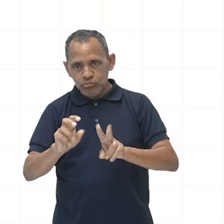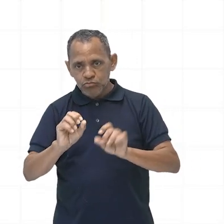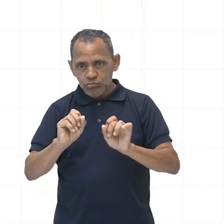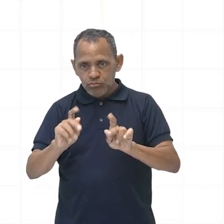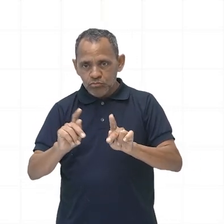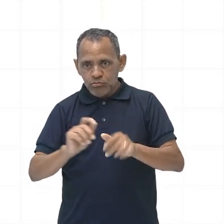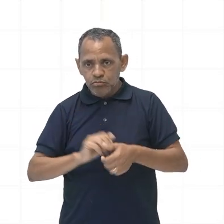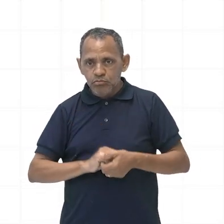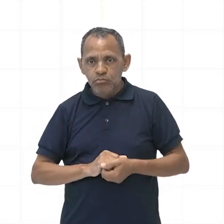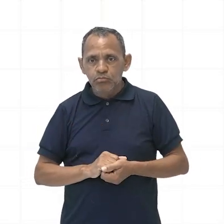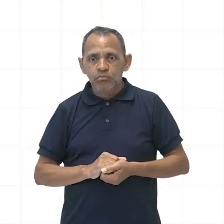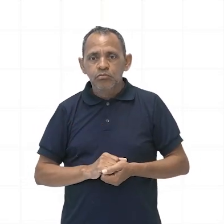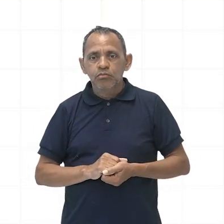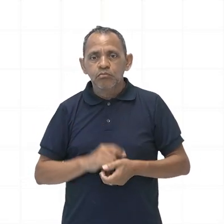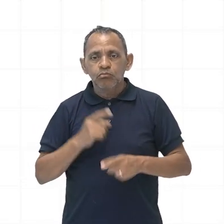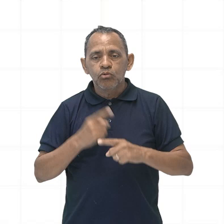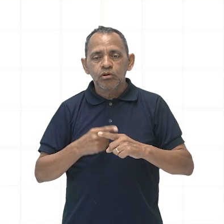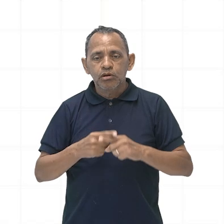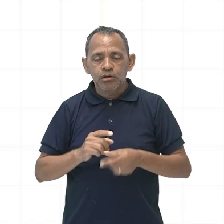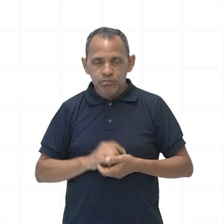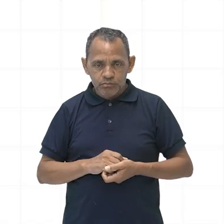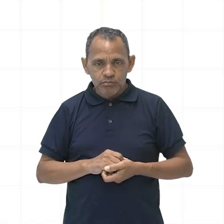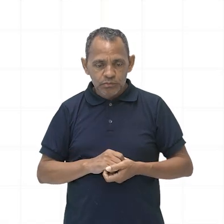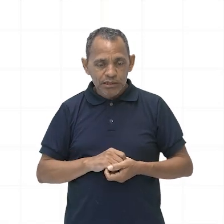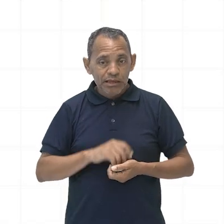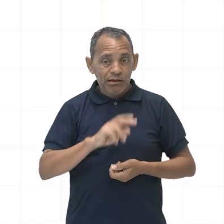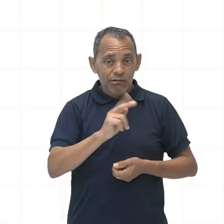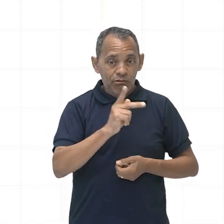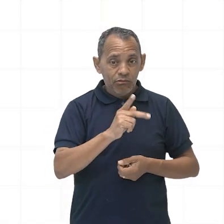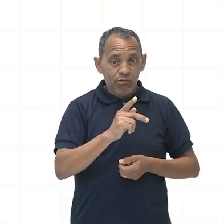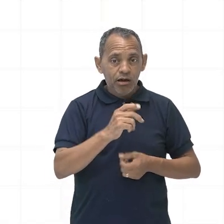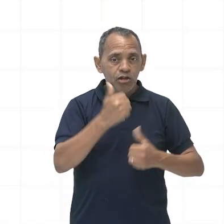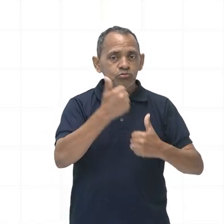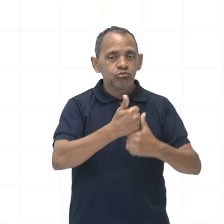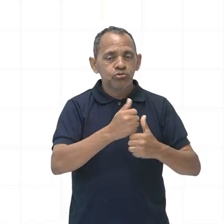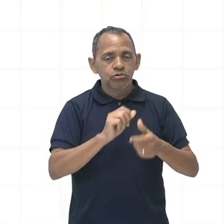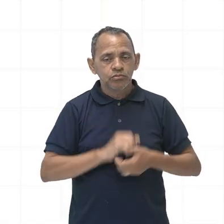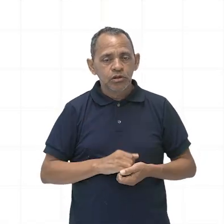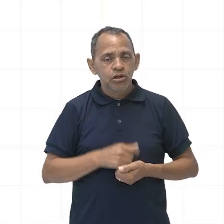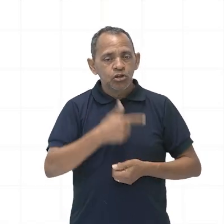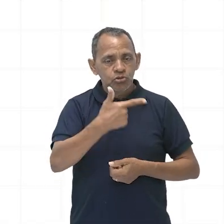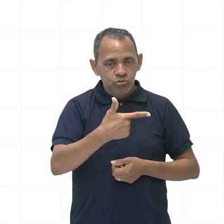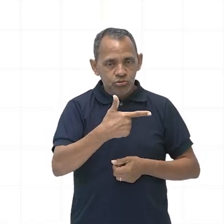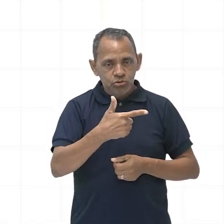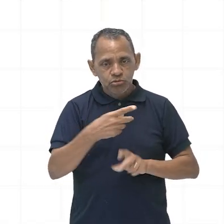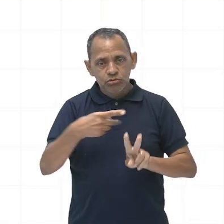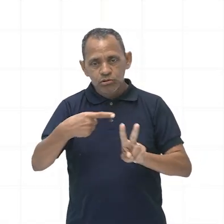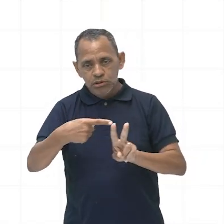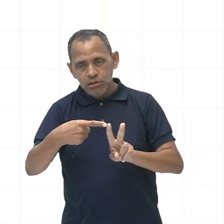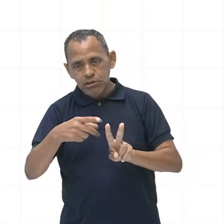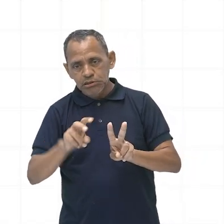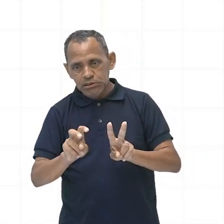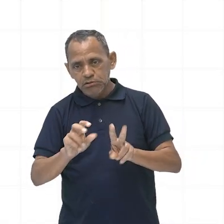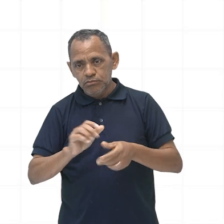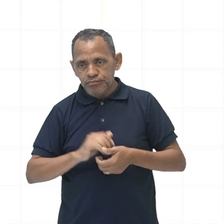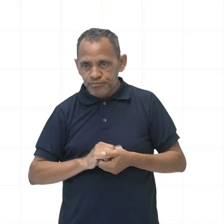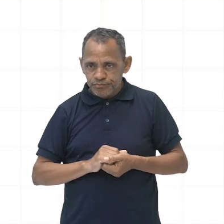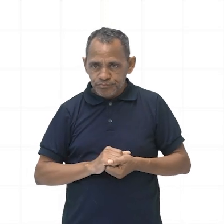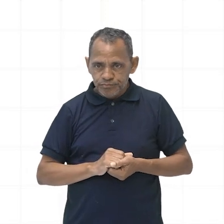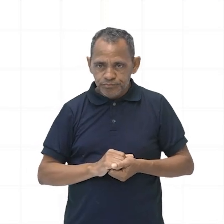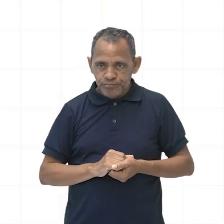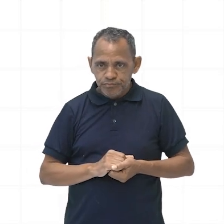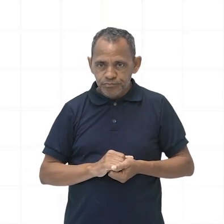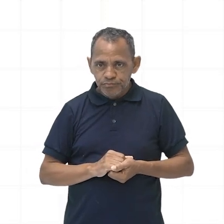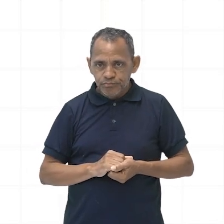Beleza? Então, por que o H é 2 raiz de 5? Porque eu tenho que fatorar o 20. Então, nós